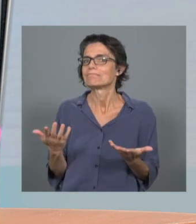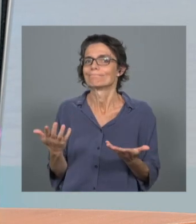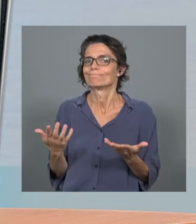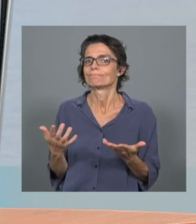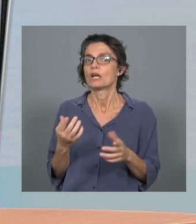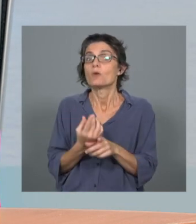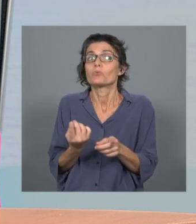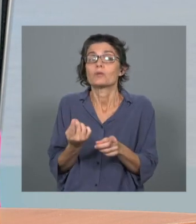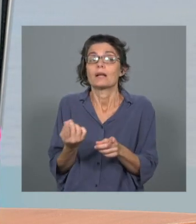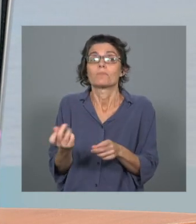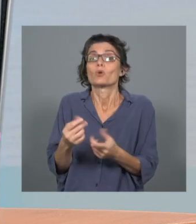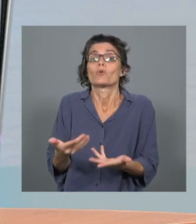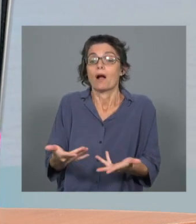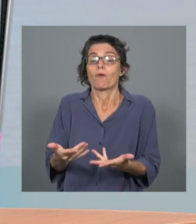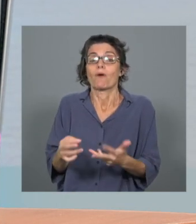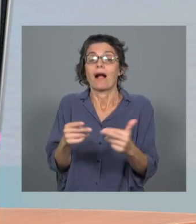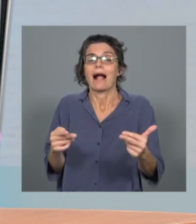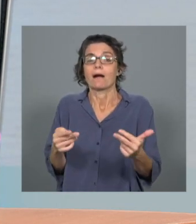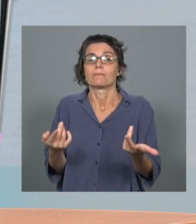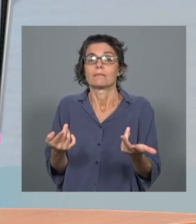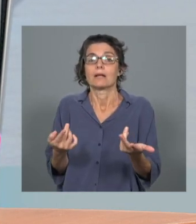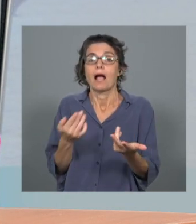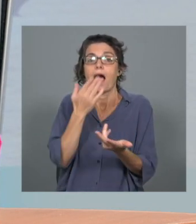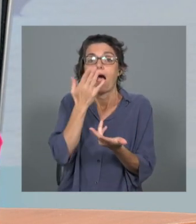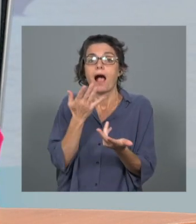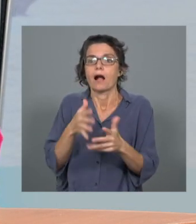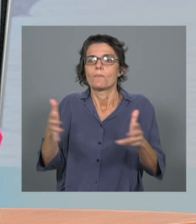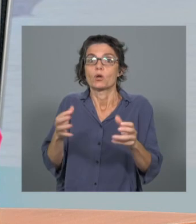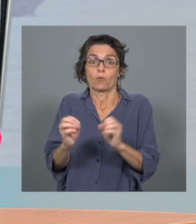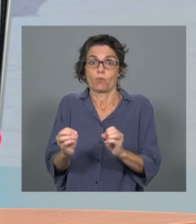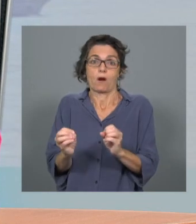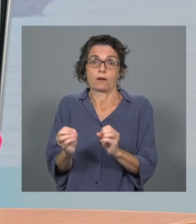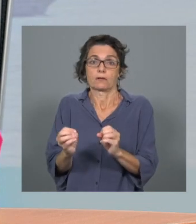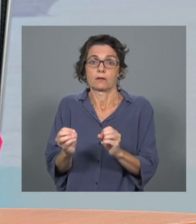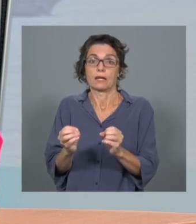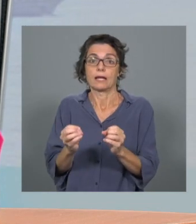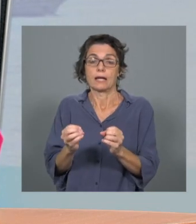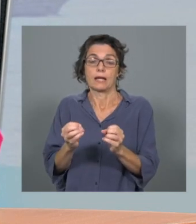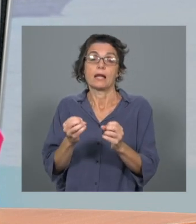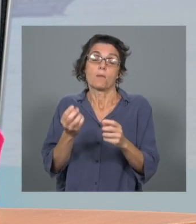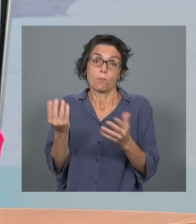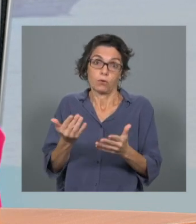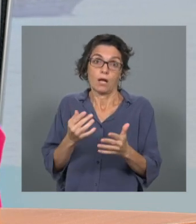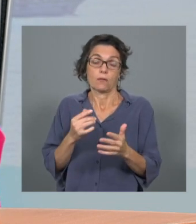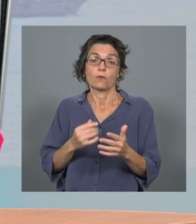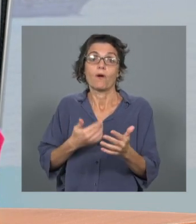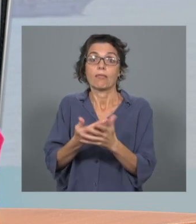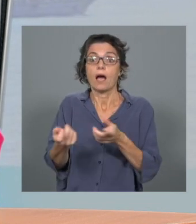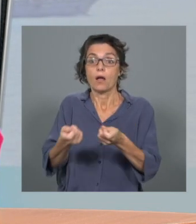bocadinho emperrada por não ter uma maioria que permita ao Executivo